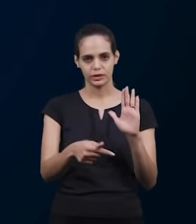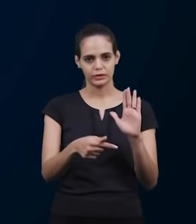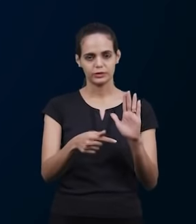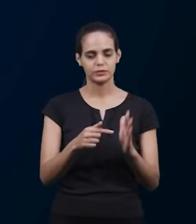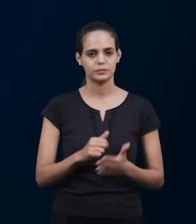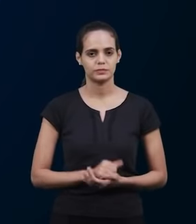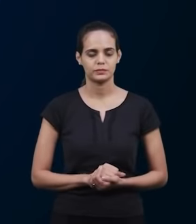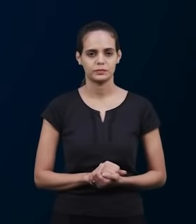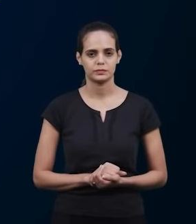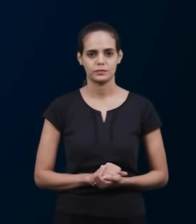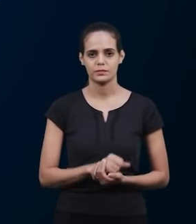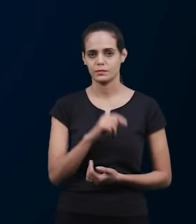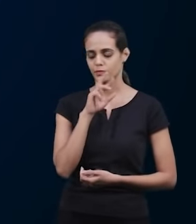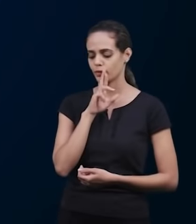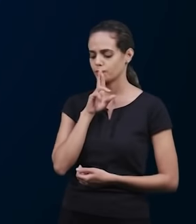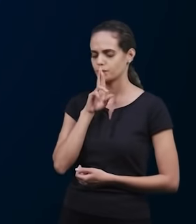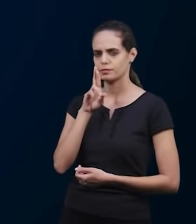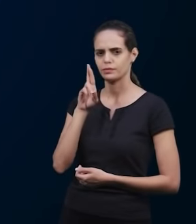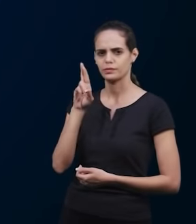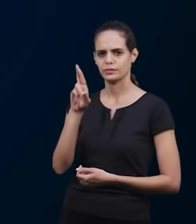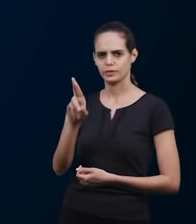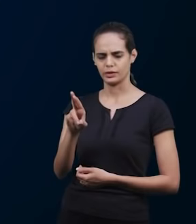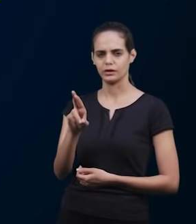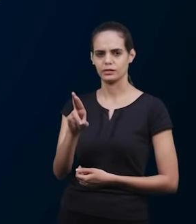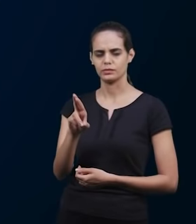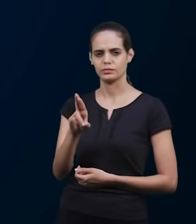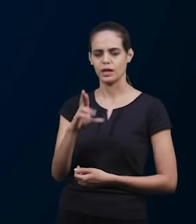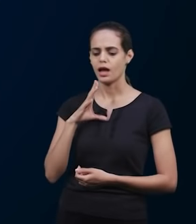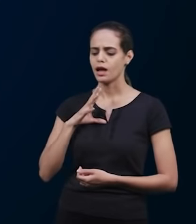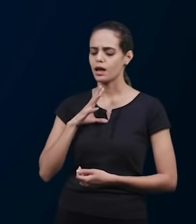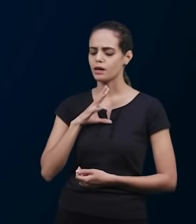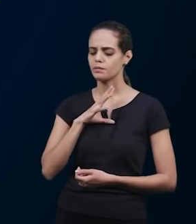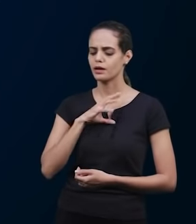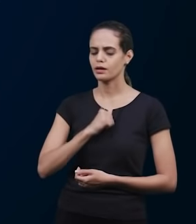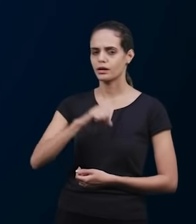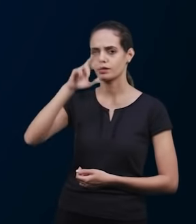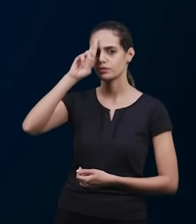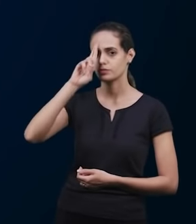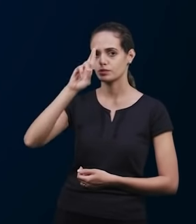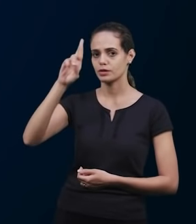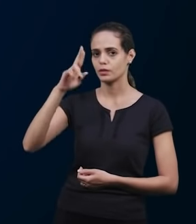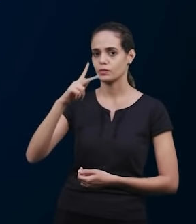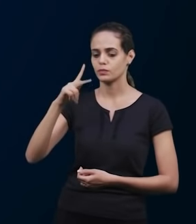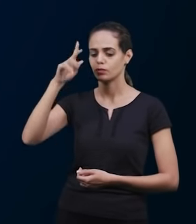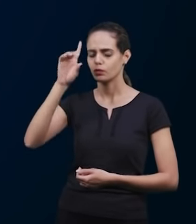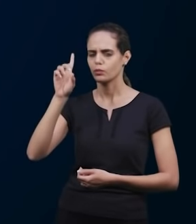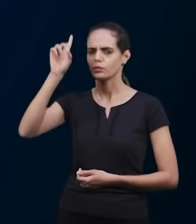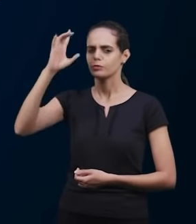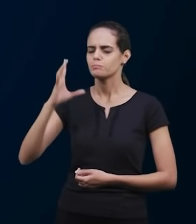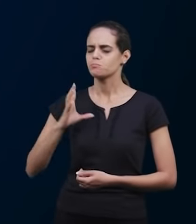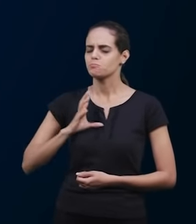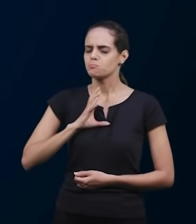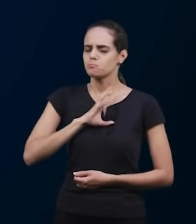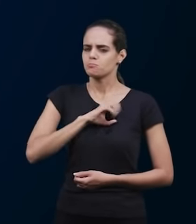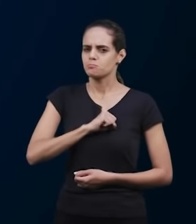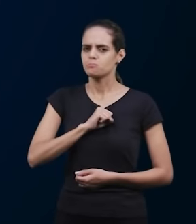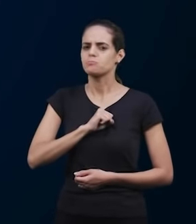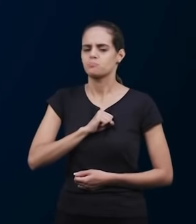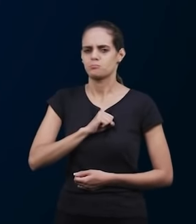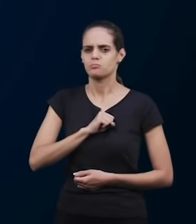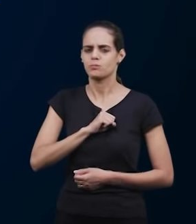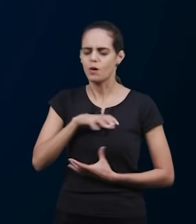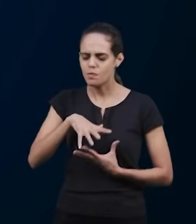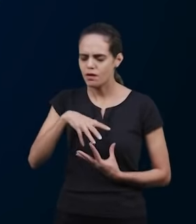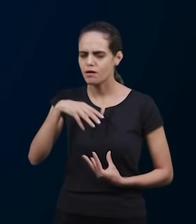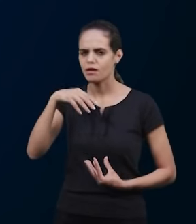27, que diz: e respondendo ele disse: amarás ao Senhor teu Deus de todo o teu